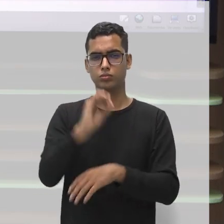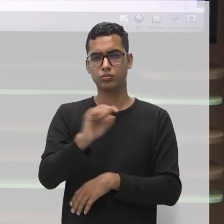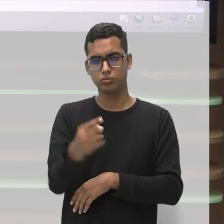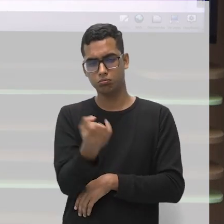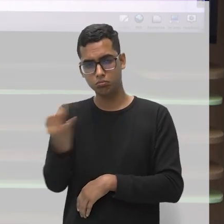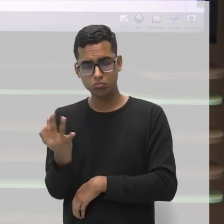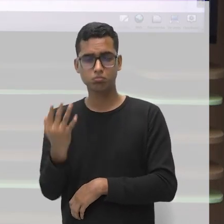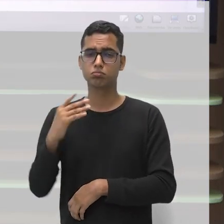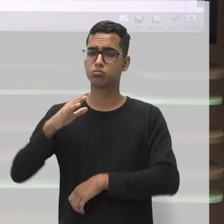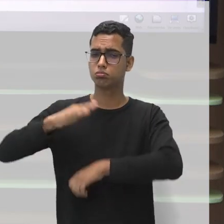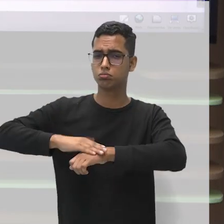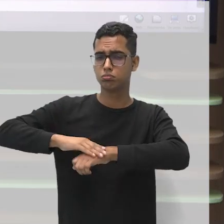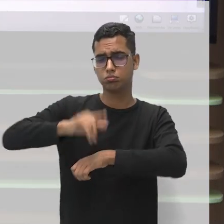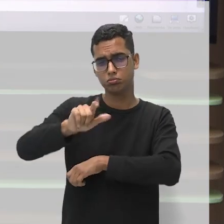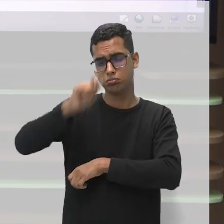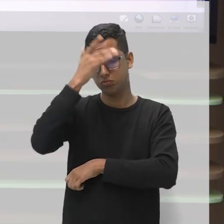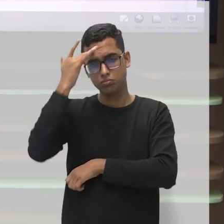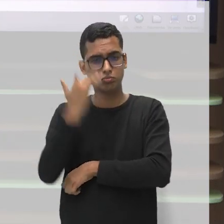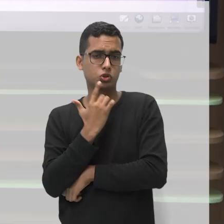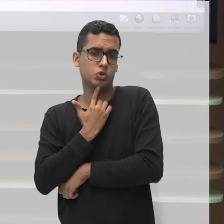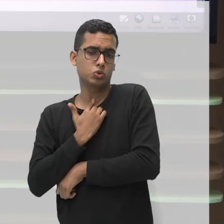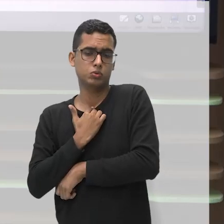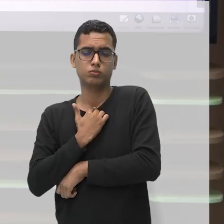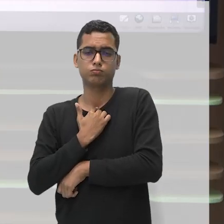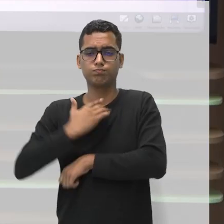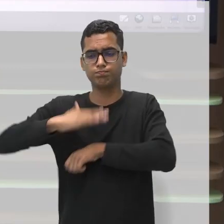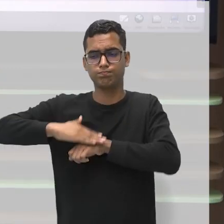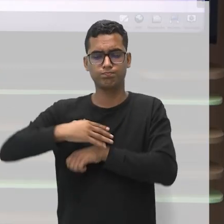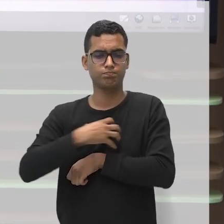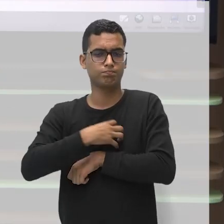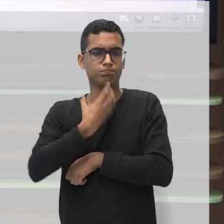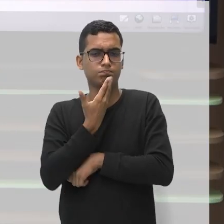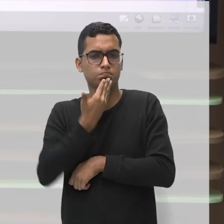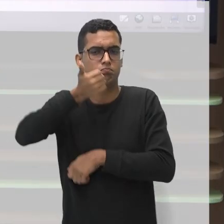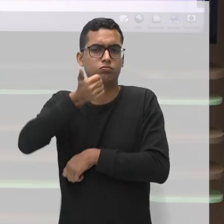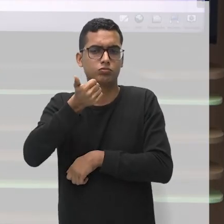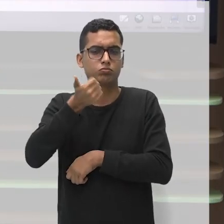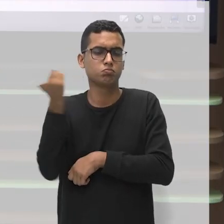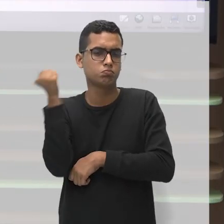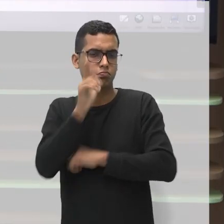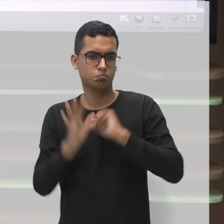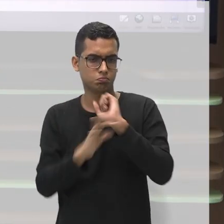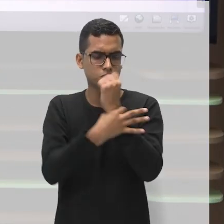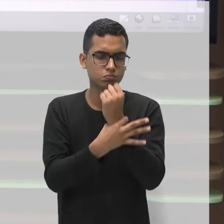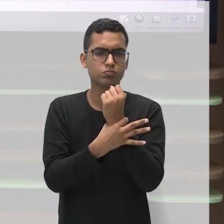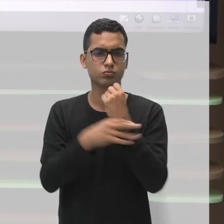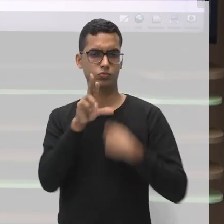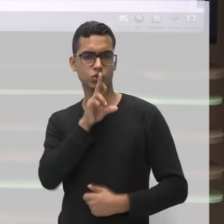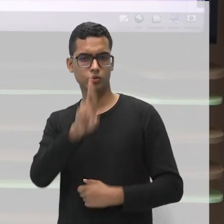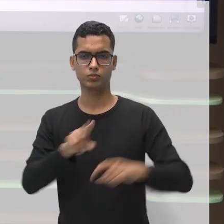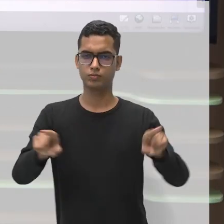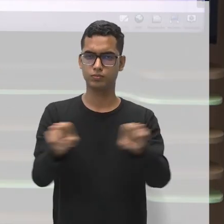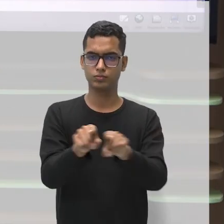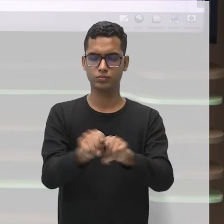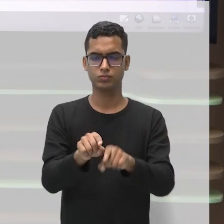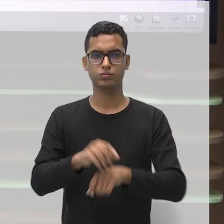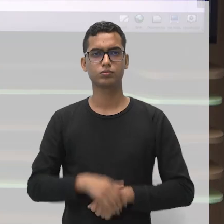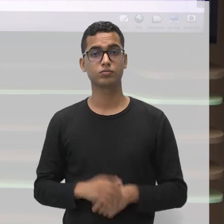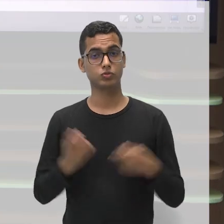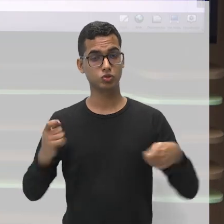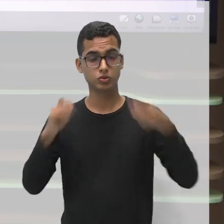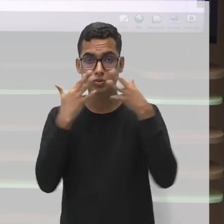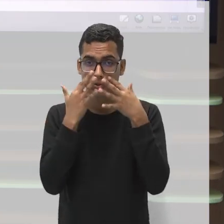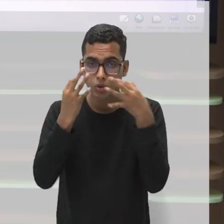está desenvolvendo escolher um método que ele achar melhor, né, que ele se sinta mais seguro. E outra coisa, devemos